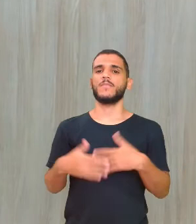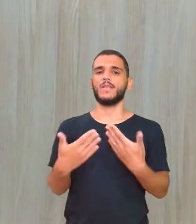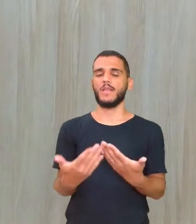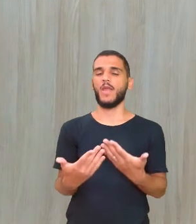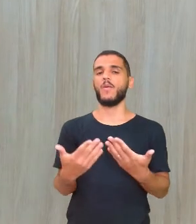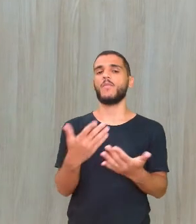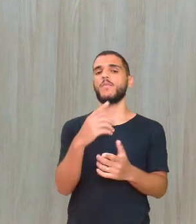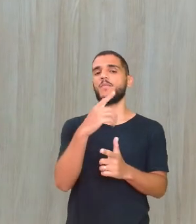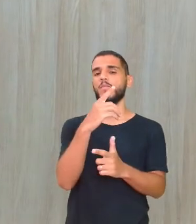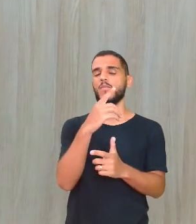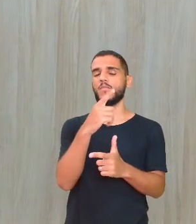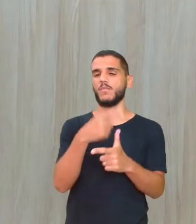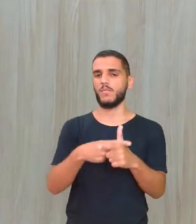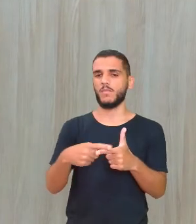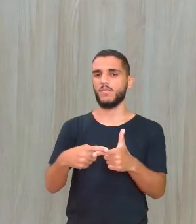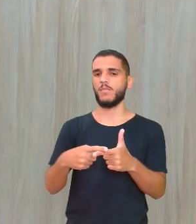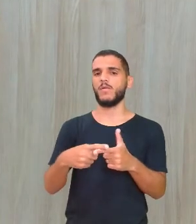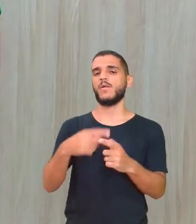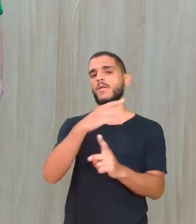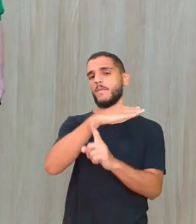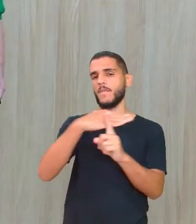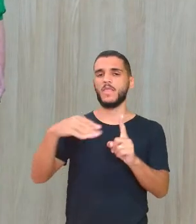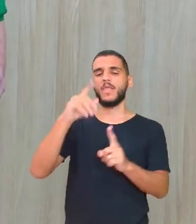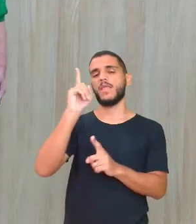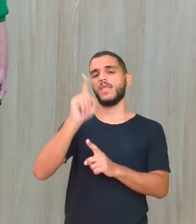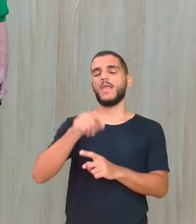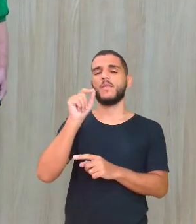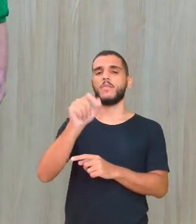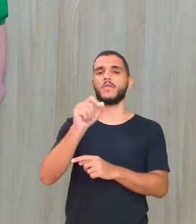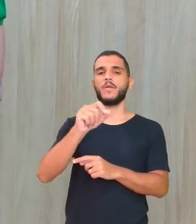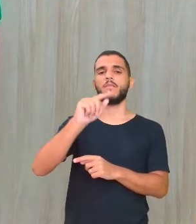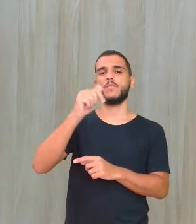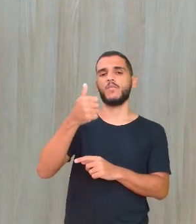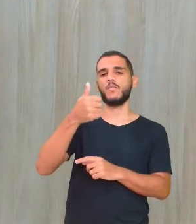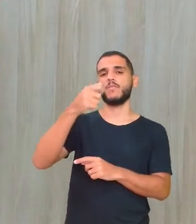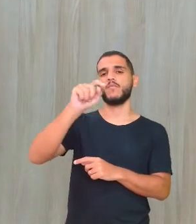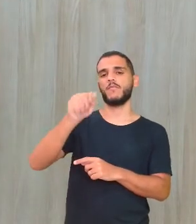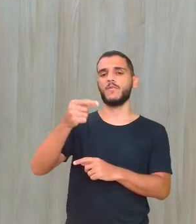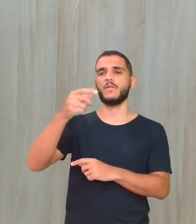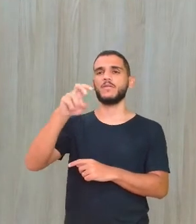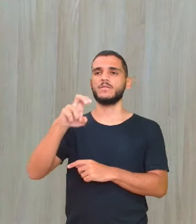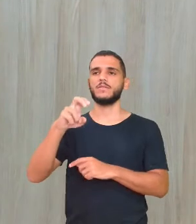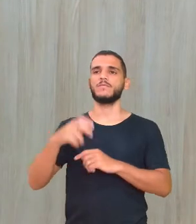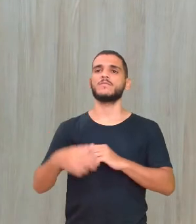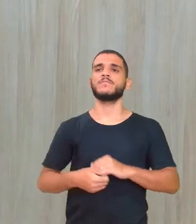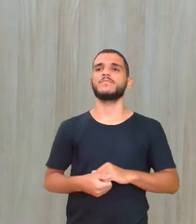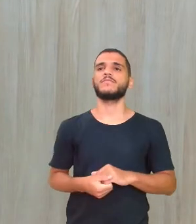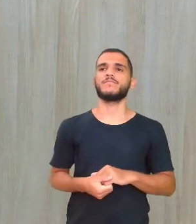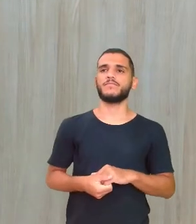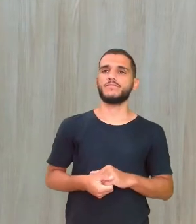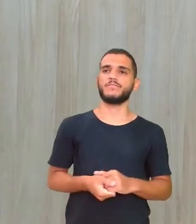dividindo exatamente no meio. Por isso que eu estou acrescentando 0,5.